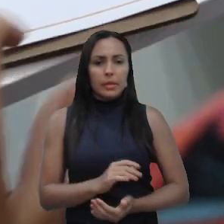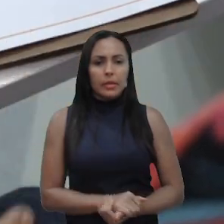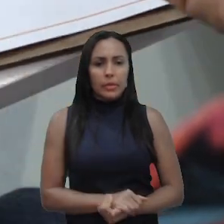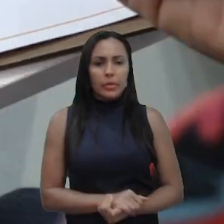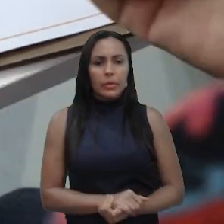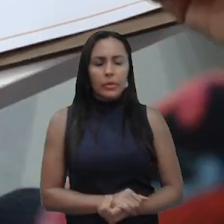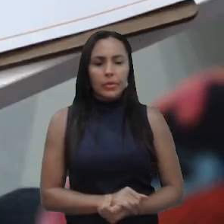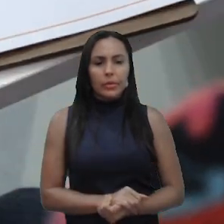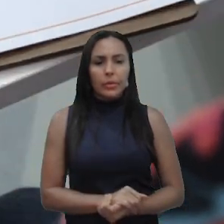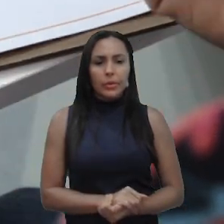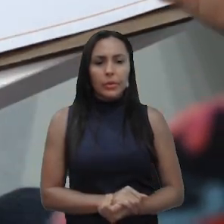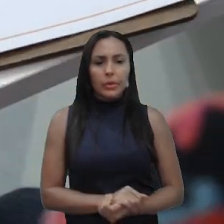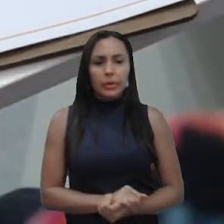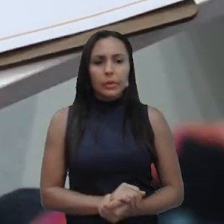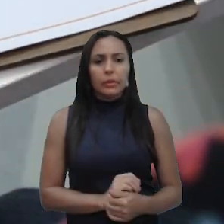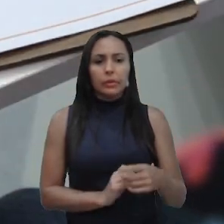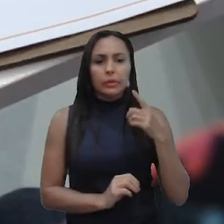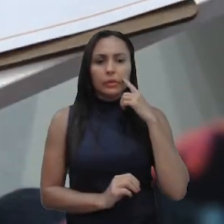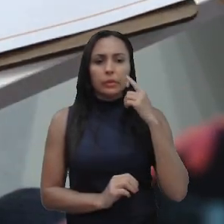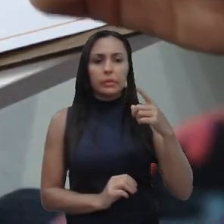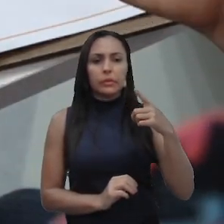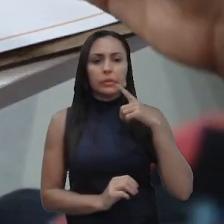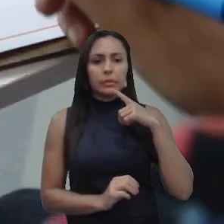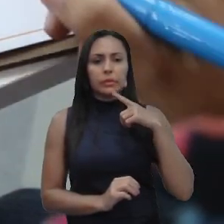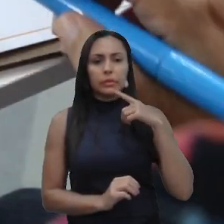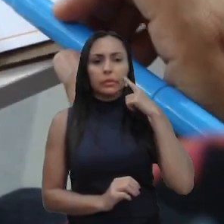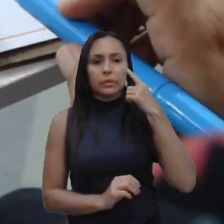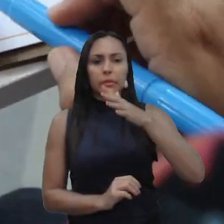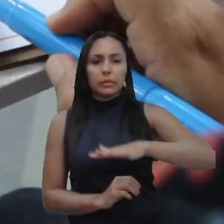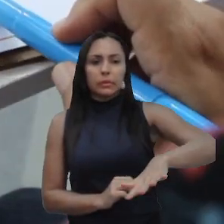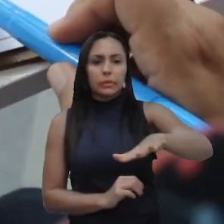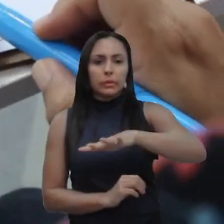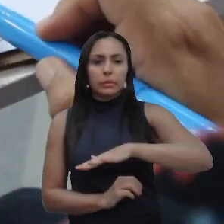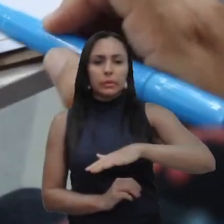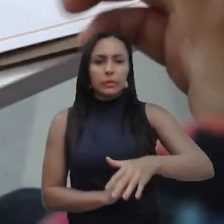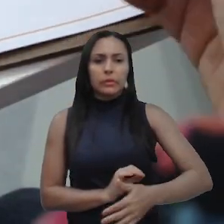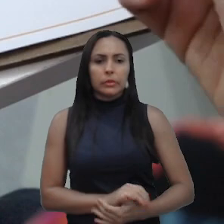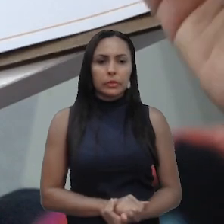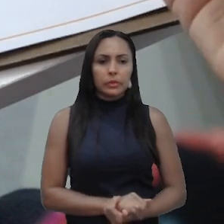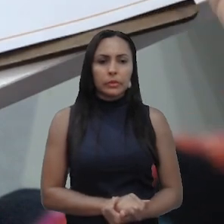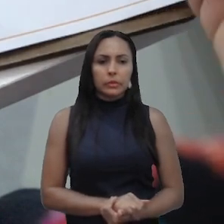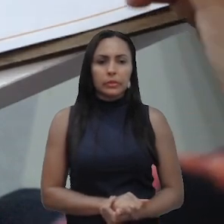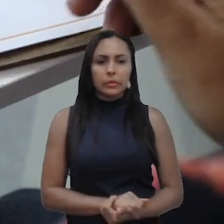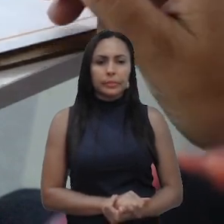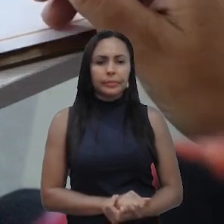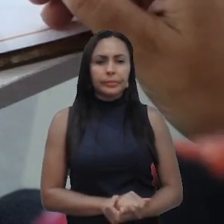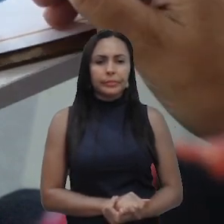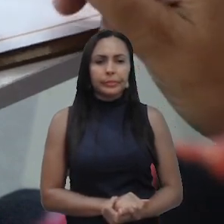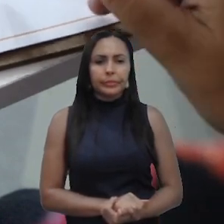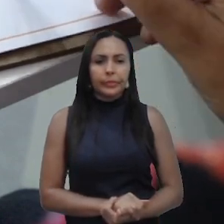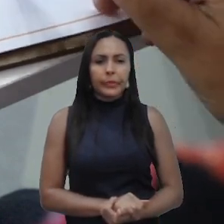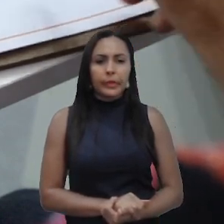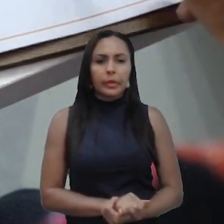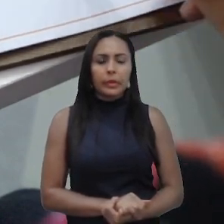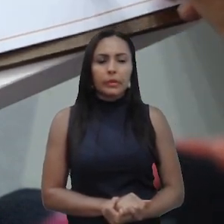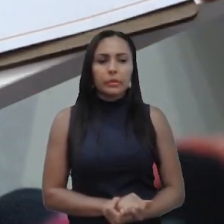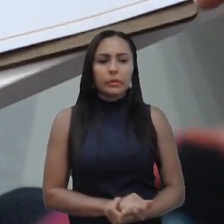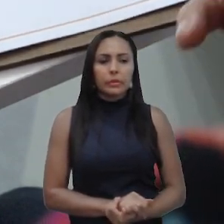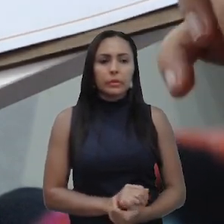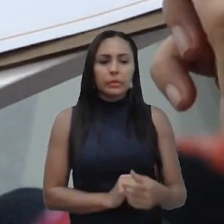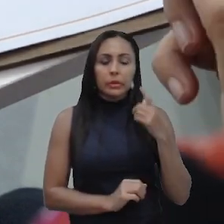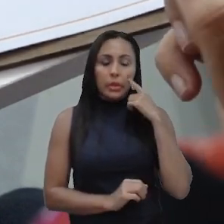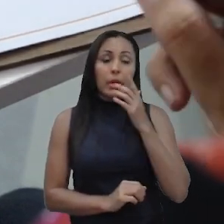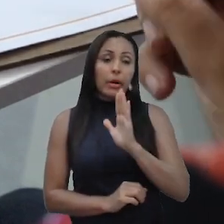grid retangular tem apenas um retângulo e o grid de coluna é a partir de 2. Mas eu trouxe aqui 3, porque aí a gente já